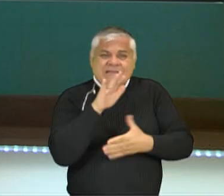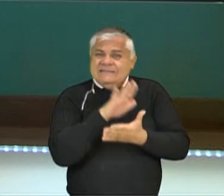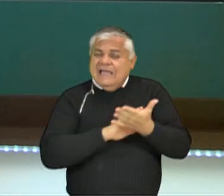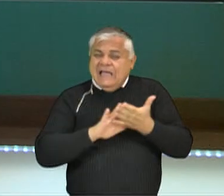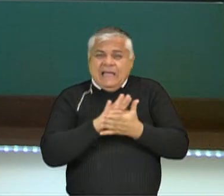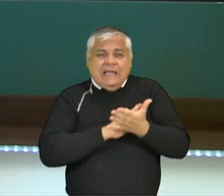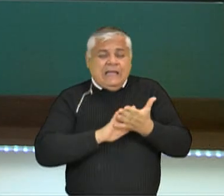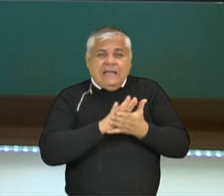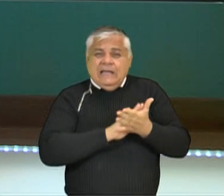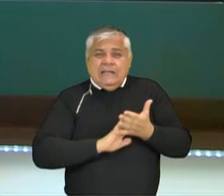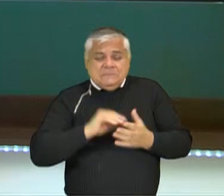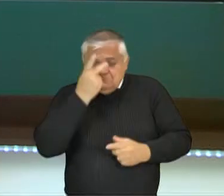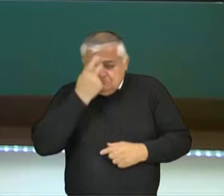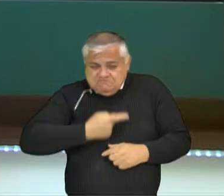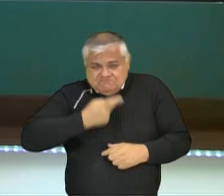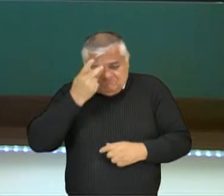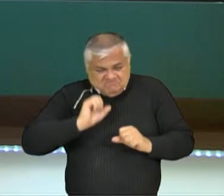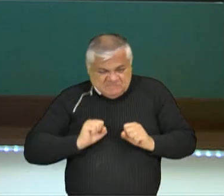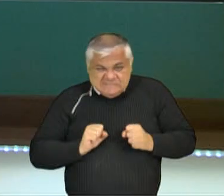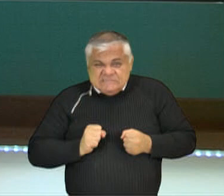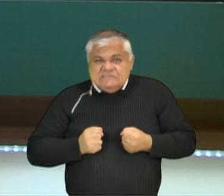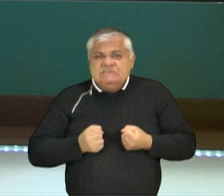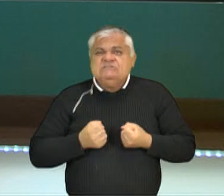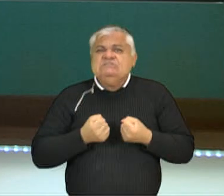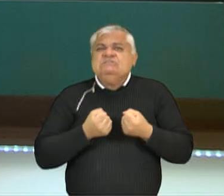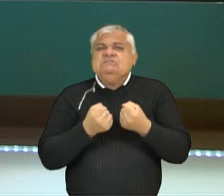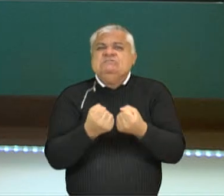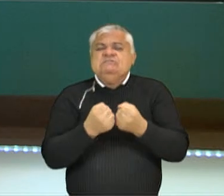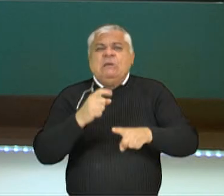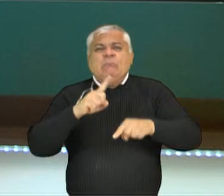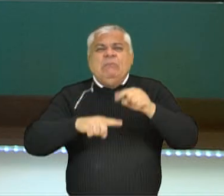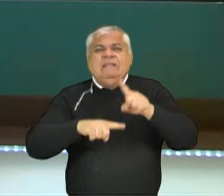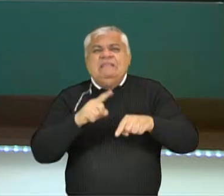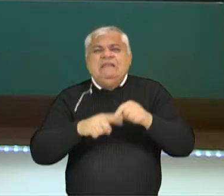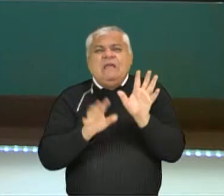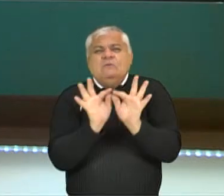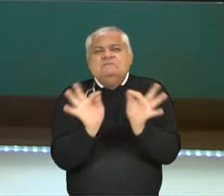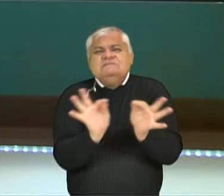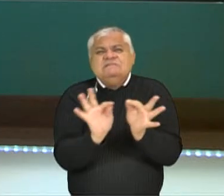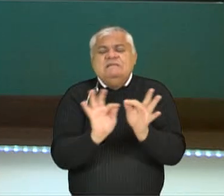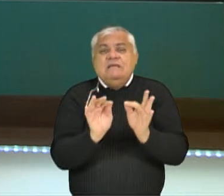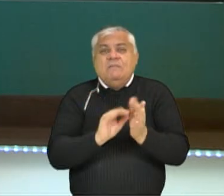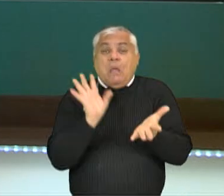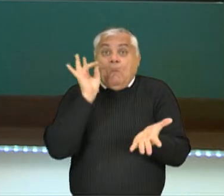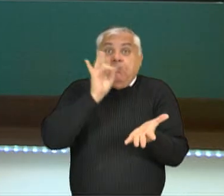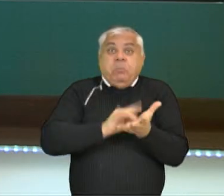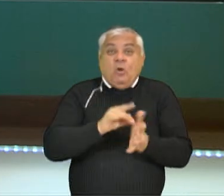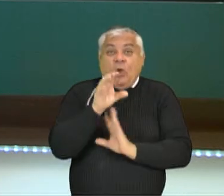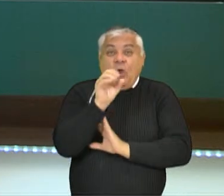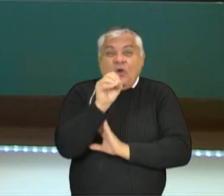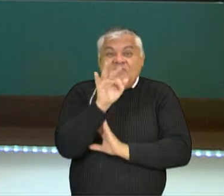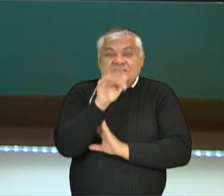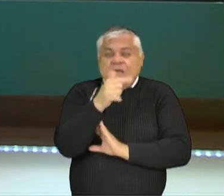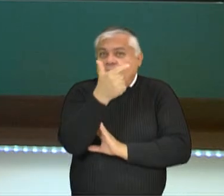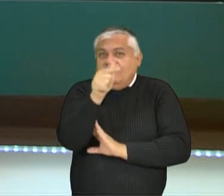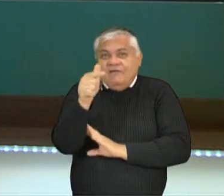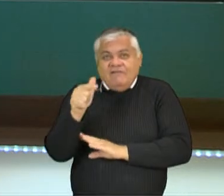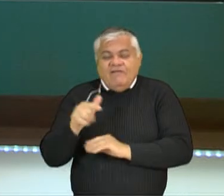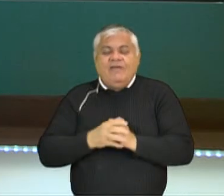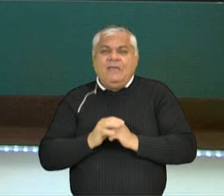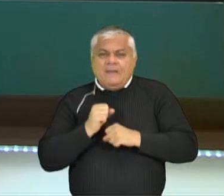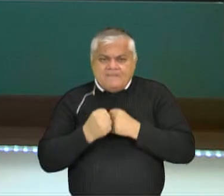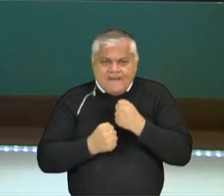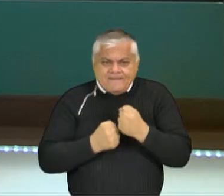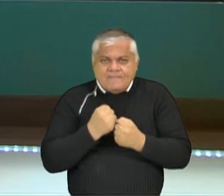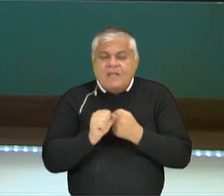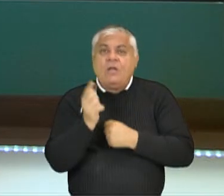ideais para praticar, às vezes não é nenhum equipamento oficial que se pratica, com que se treina. E aí chega nas